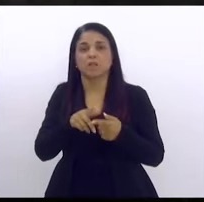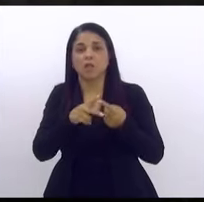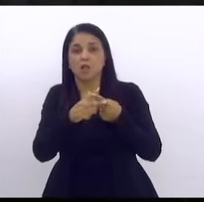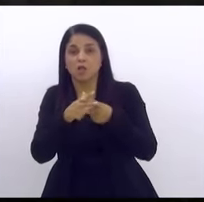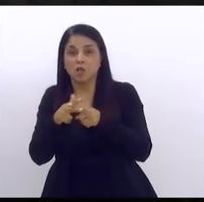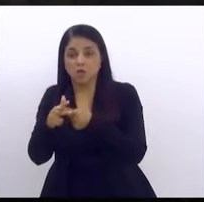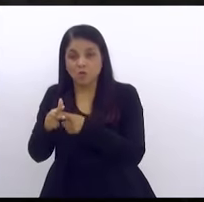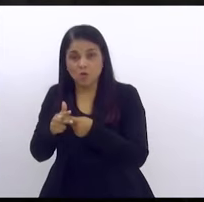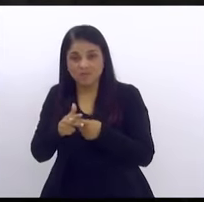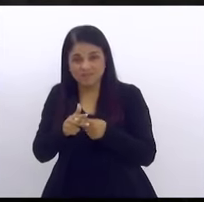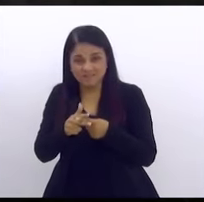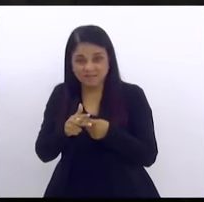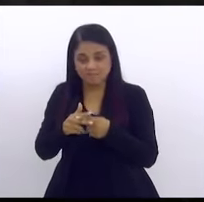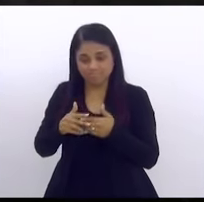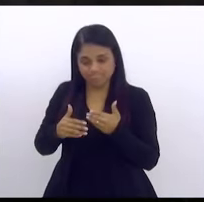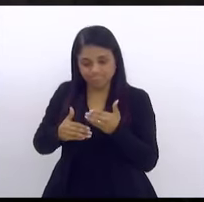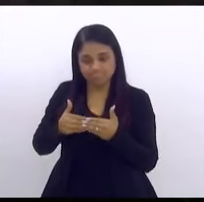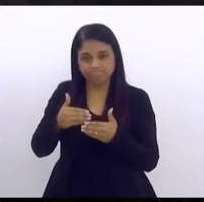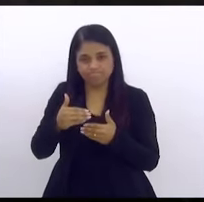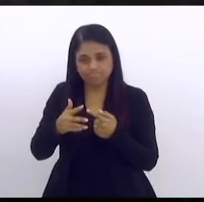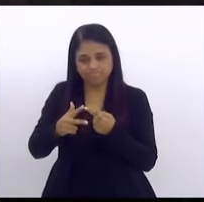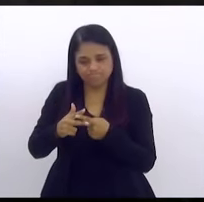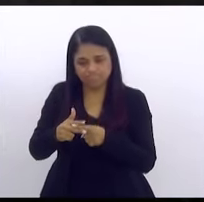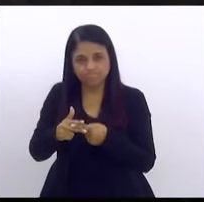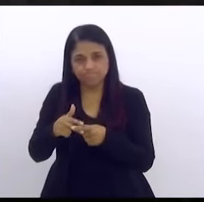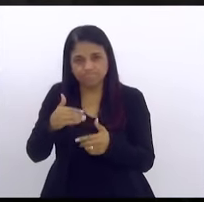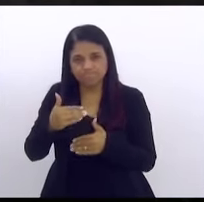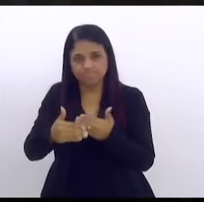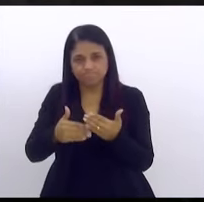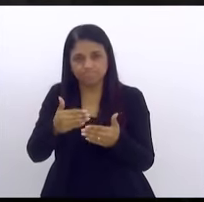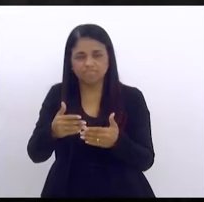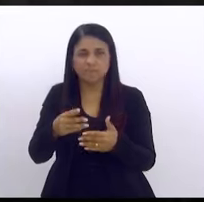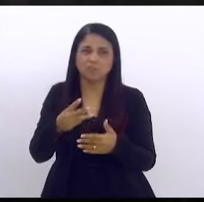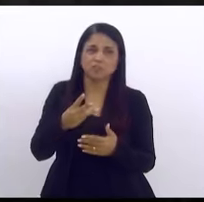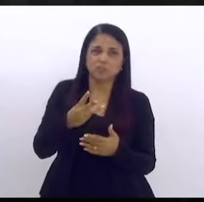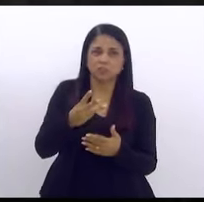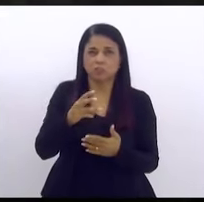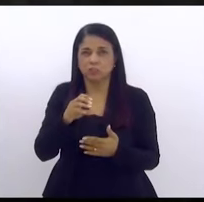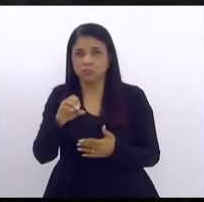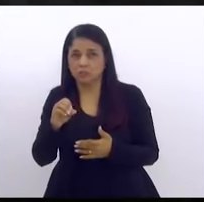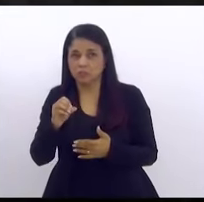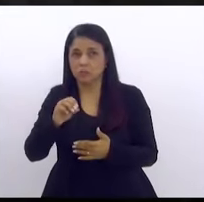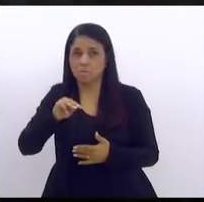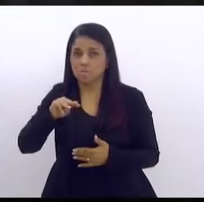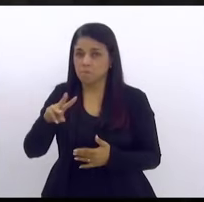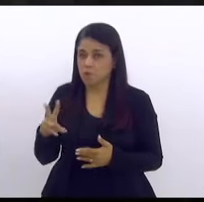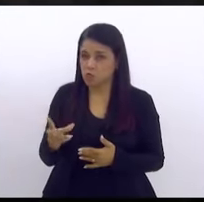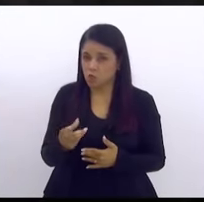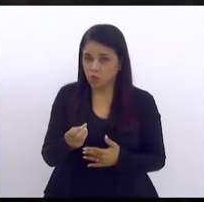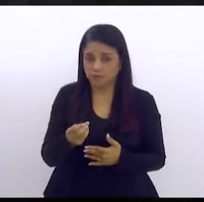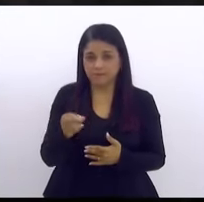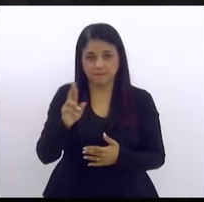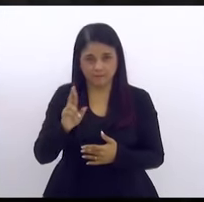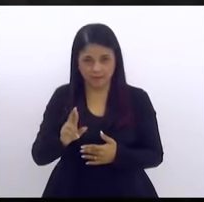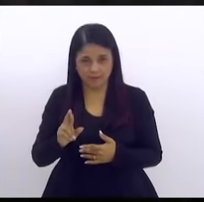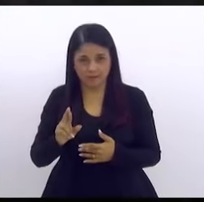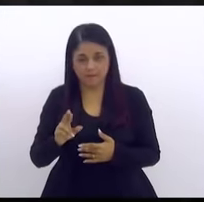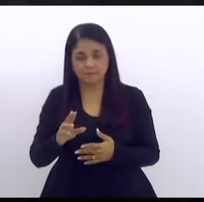meio do caminho, que não chegaram talvez a uns 300 milhões de reais, somando tudo, ou um pouco